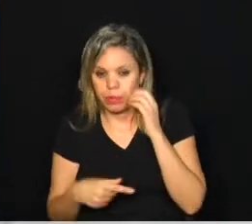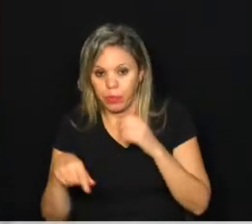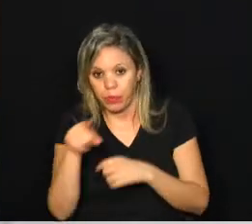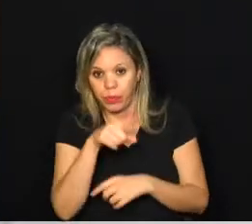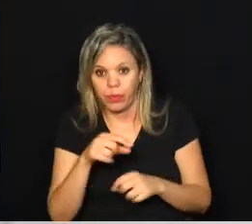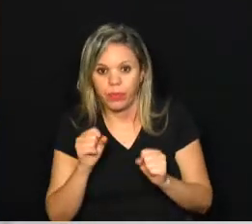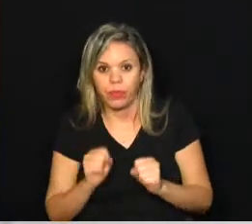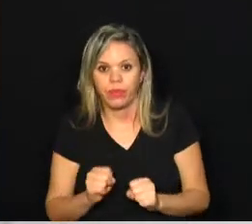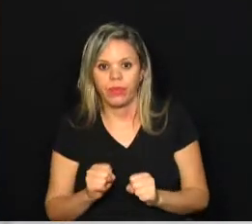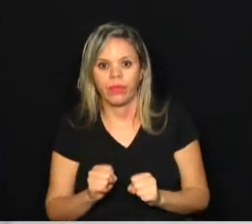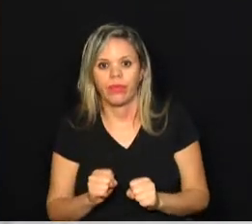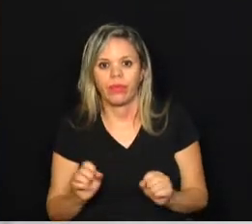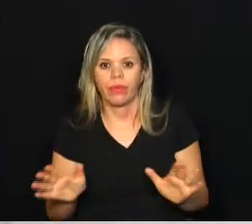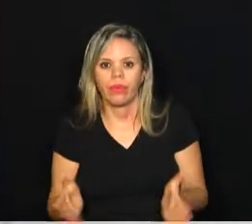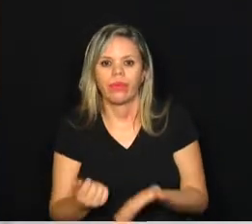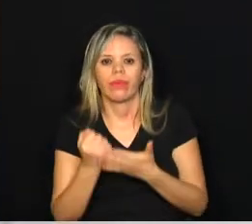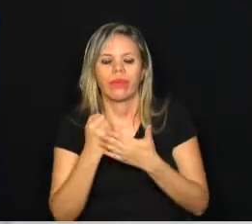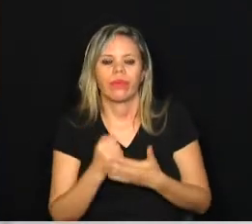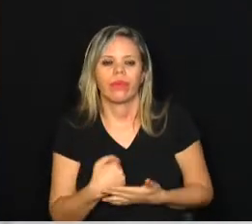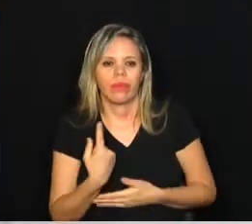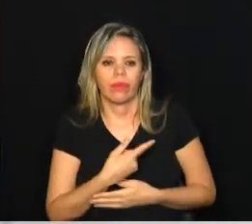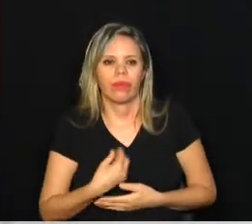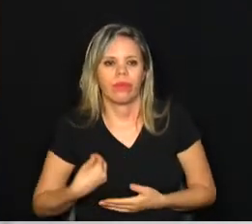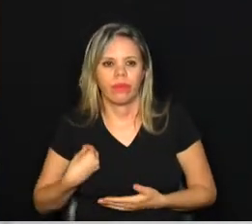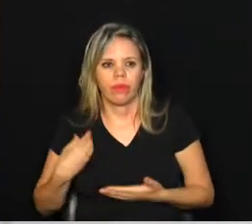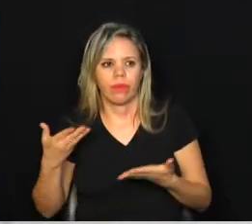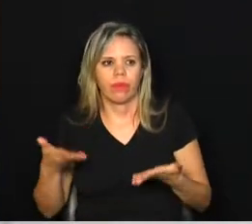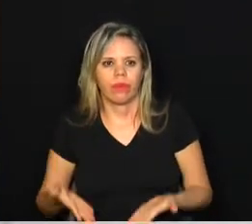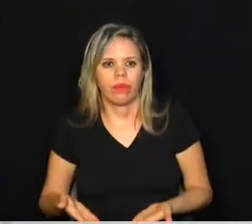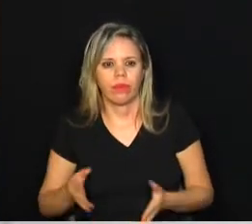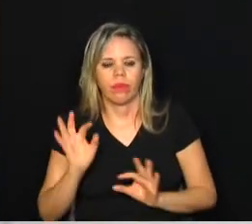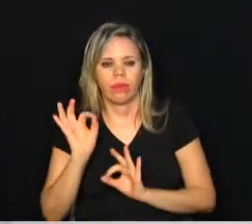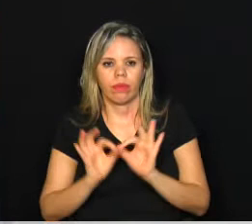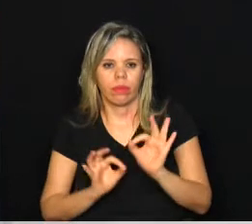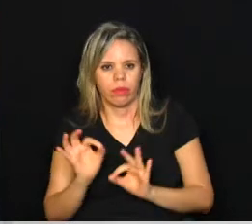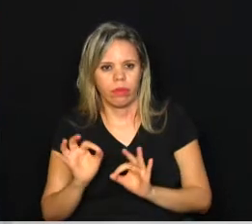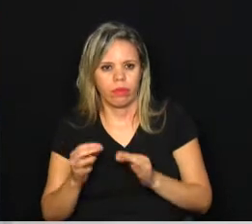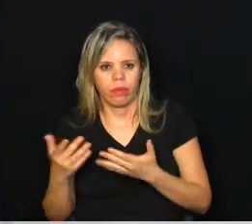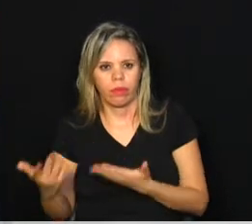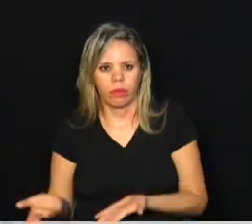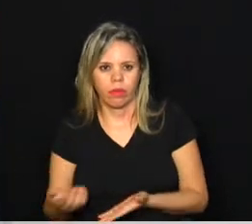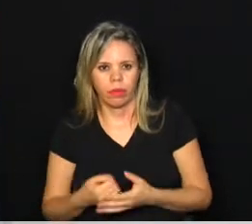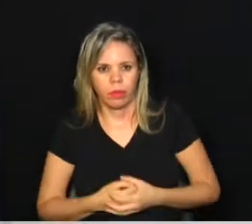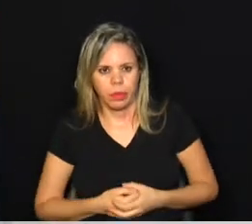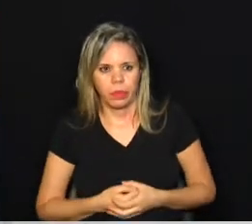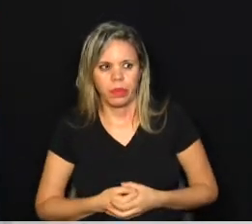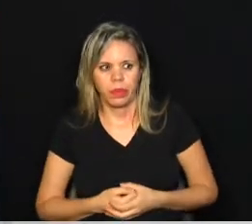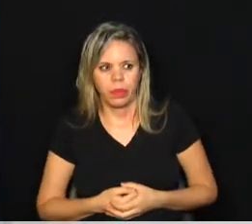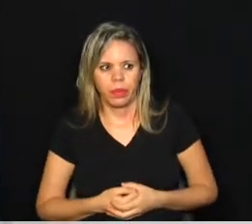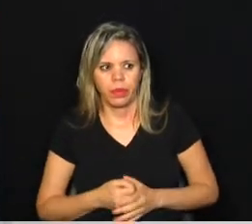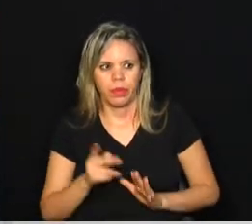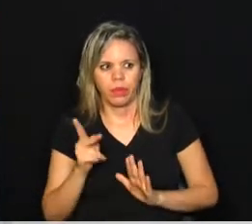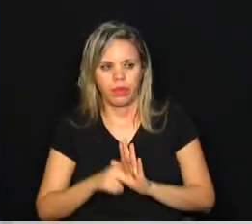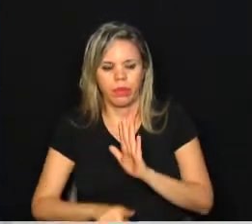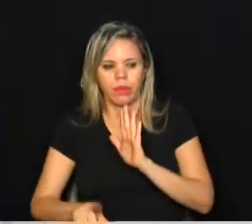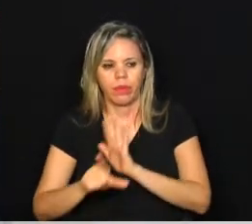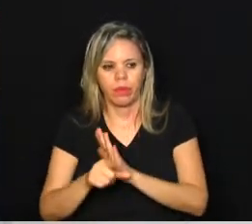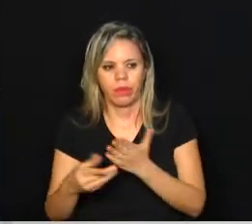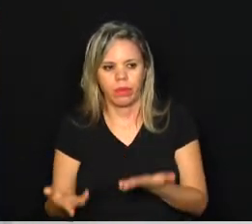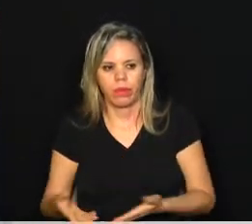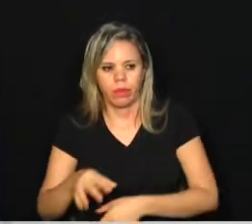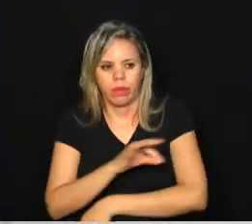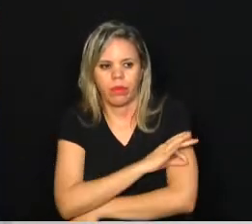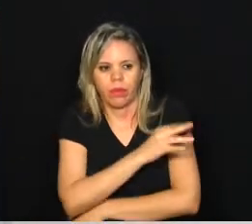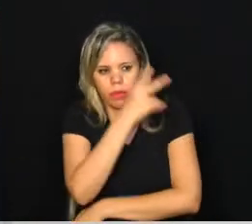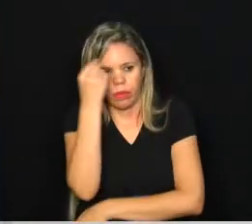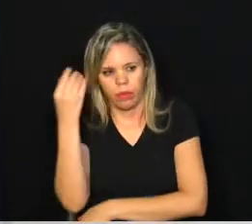possam, de fato, estar contribuindo. Nós estamos aqui elaborando um projeto de lei aqui do